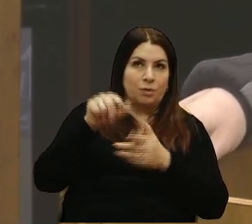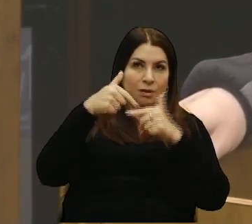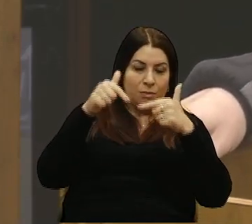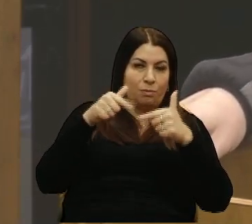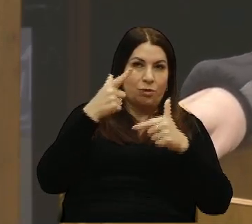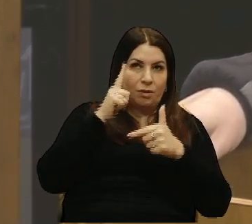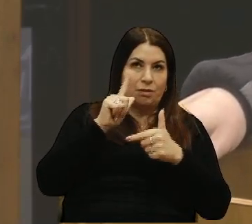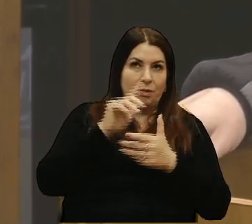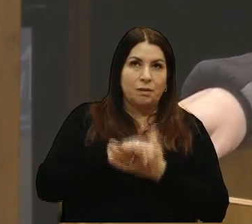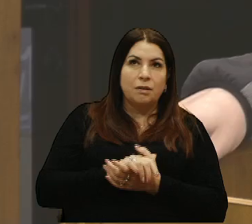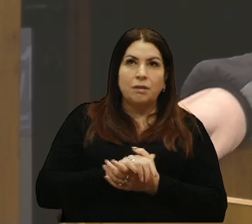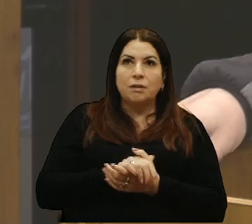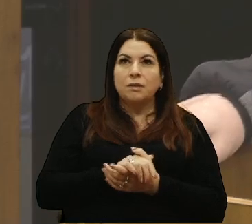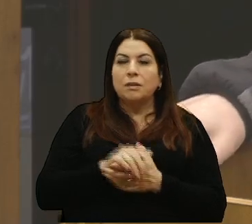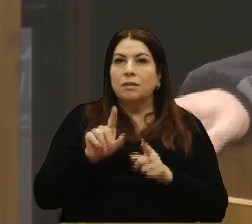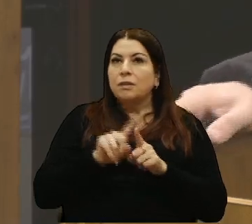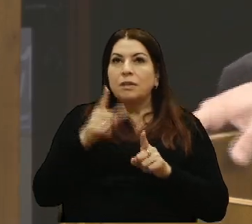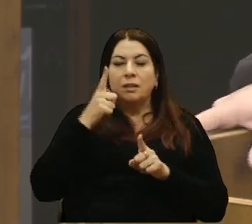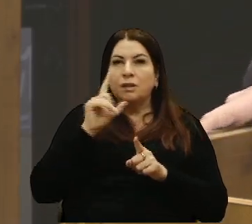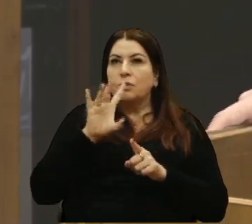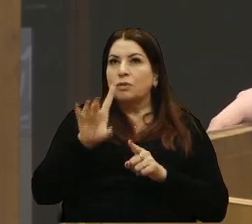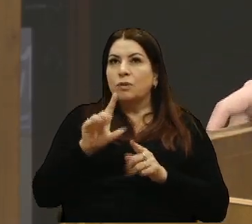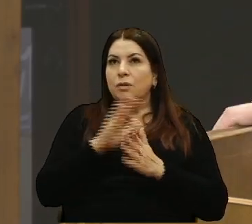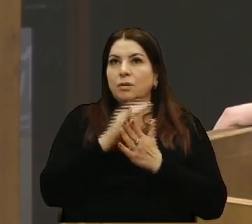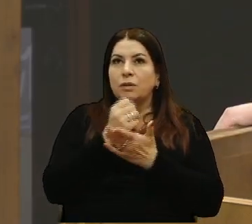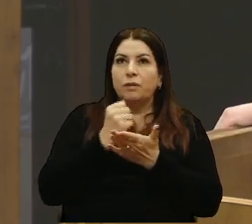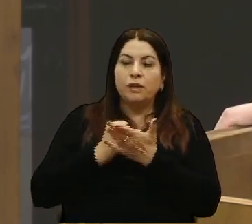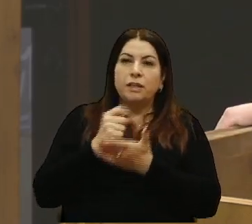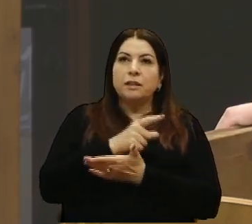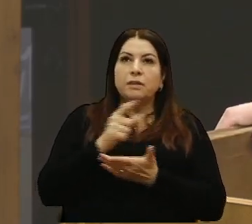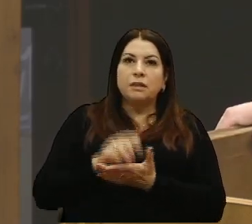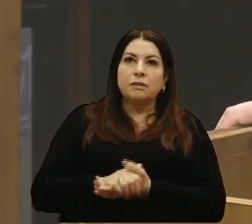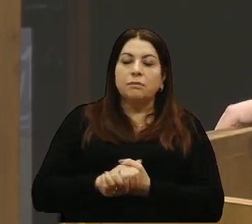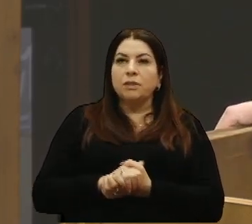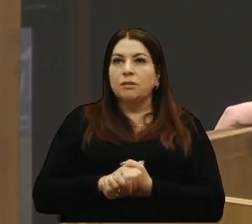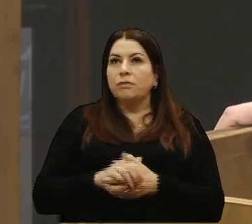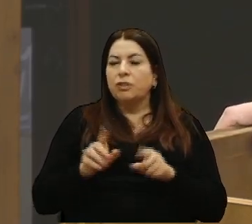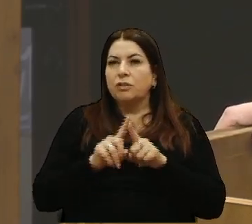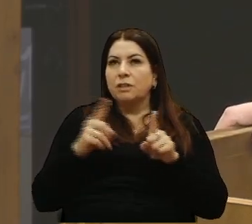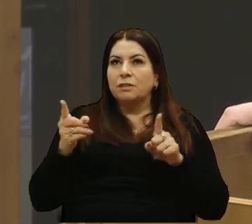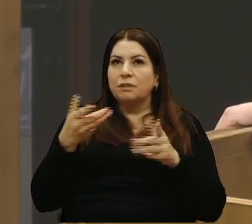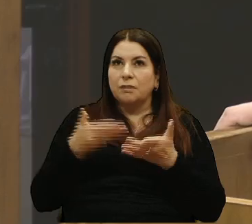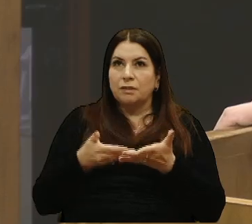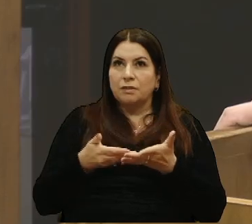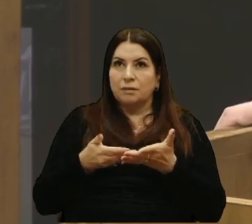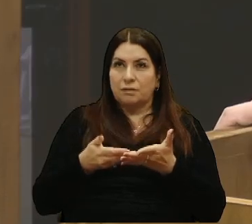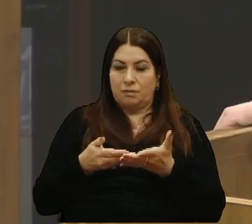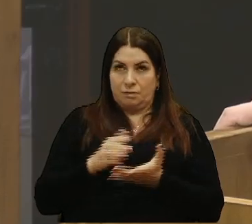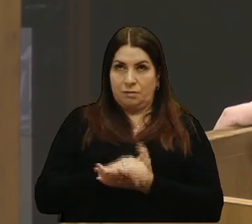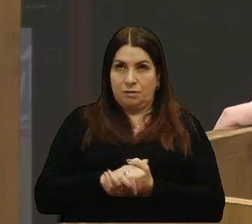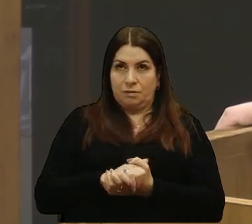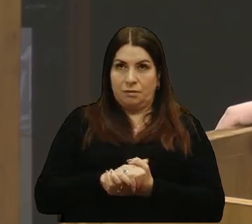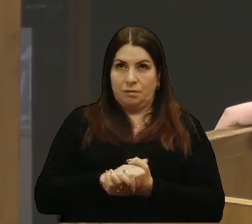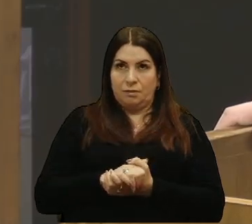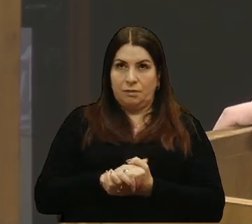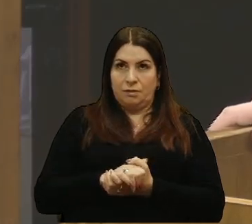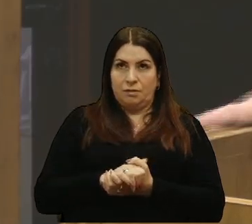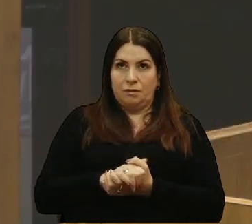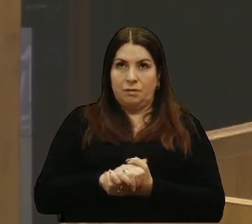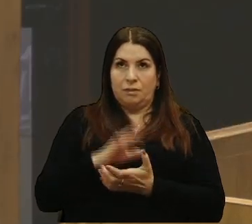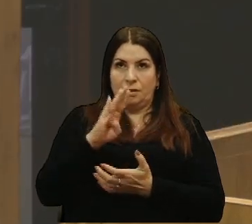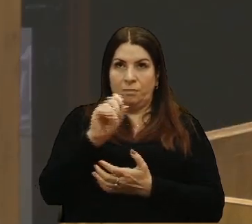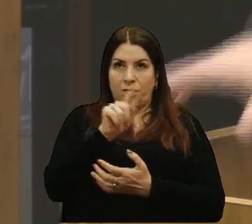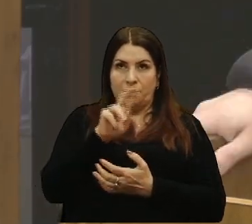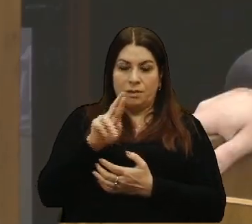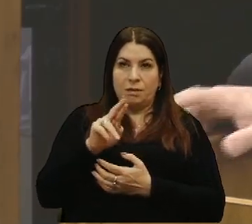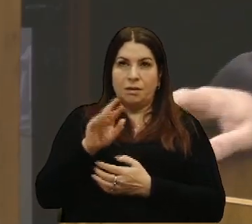pode ganhar, Zé D'Ambrosio. E quem ganha não é só quem tem a carteira assinada, vereadora Daiane. Quem ganha é a senhora, com o seu bazar no Fátima, que vai ter